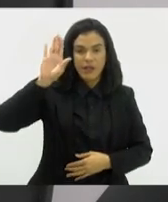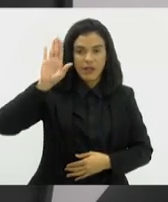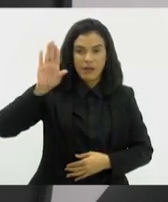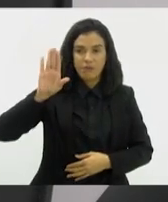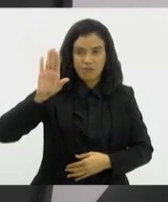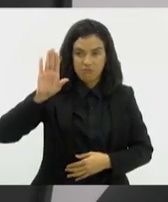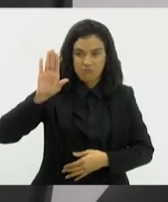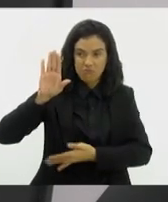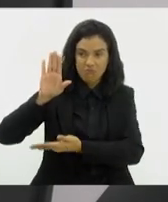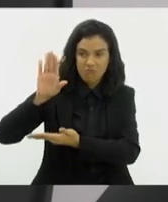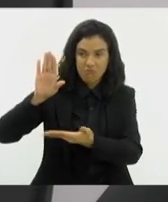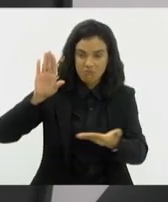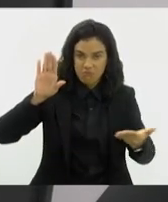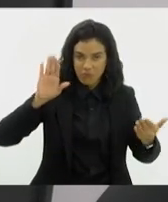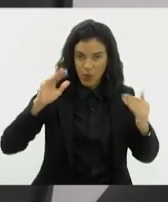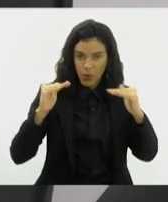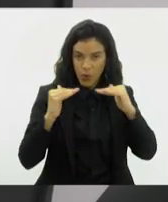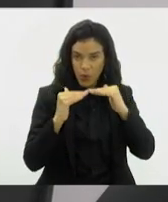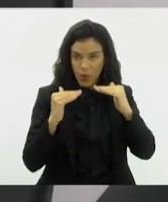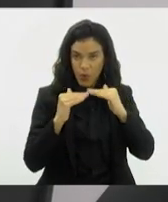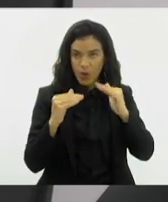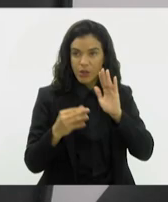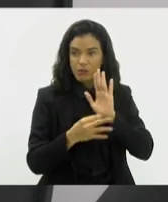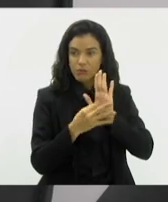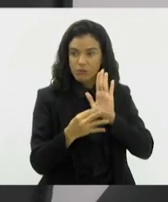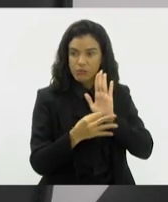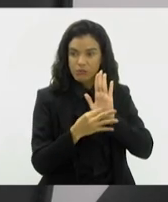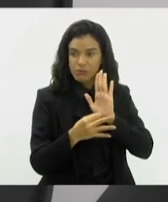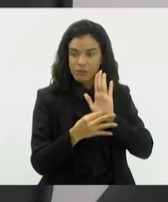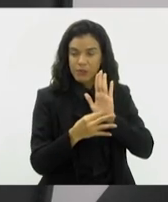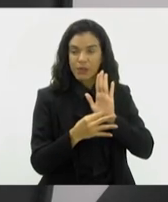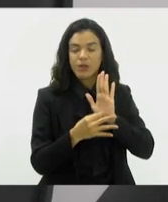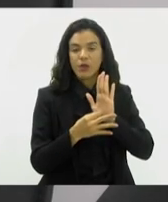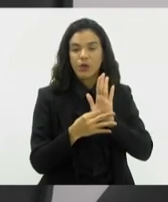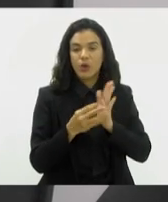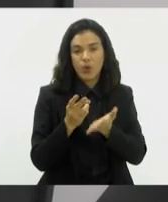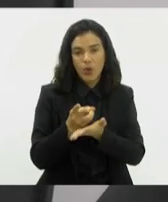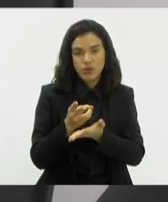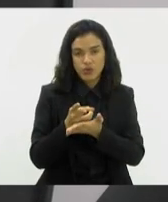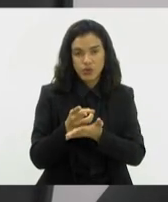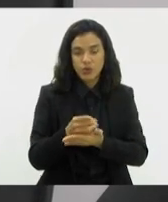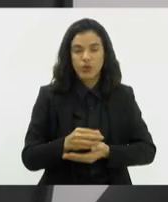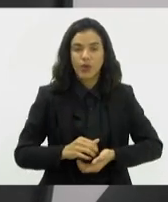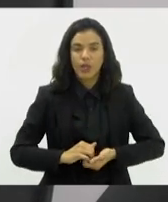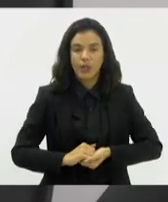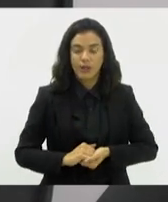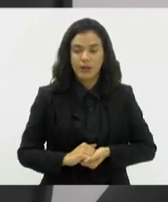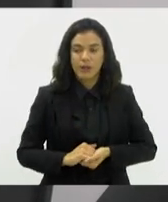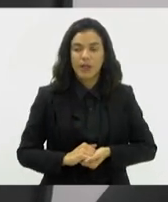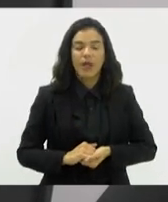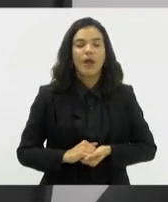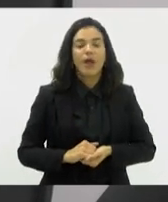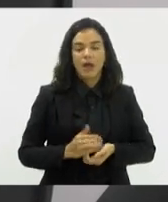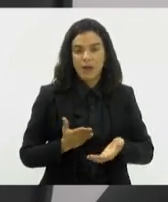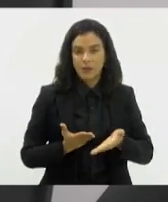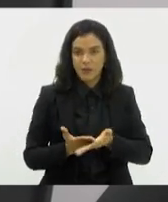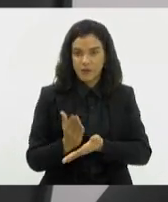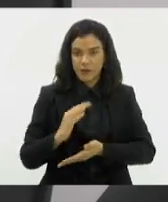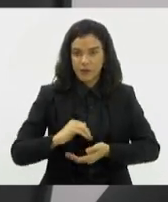os senhores que acordam com o parecer permaneçam como estão. Aprovado.